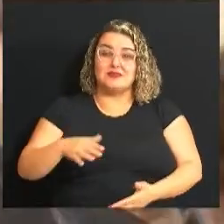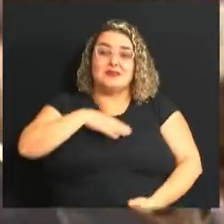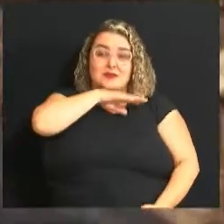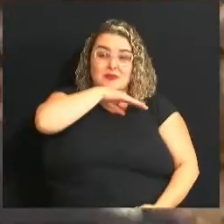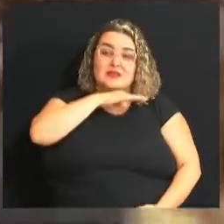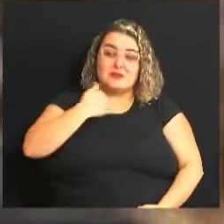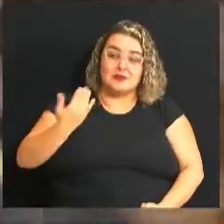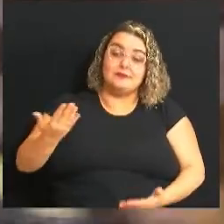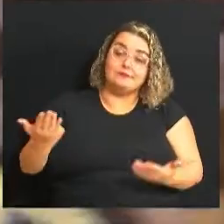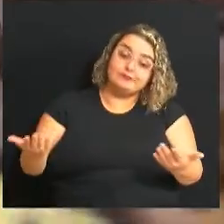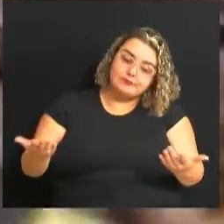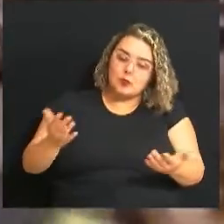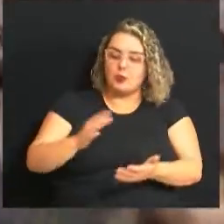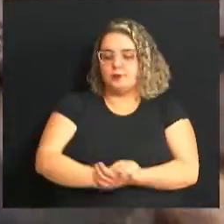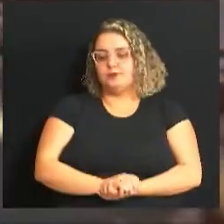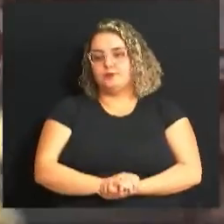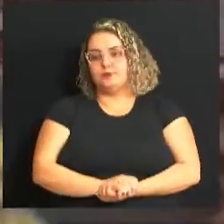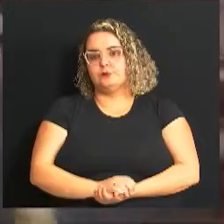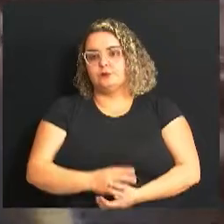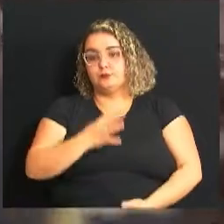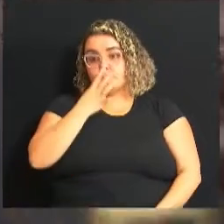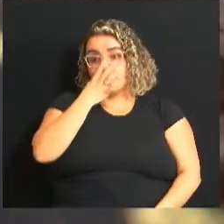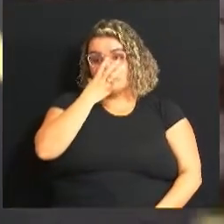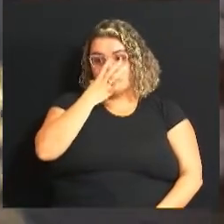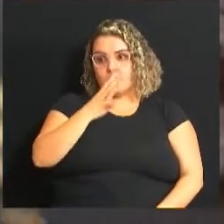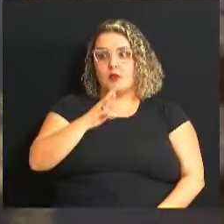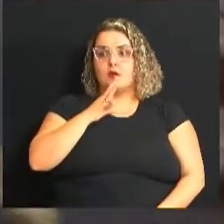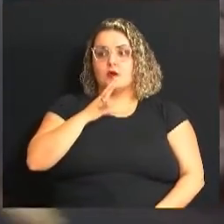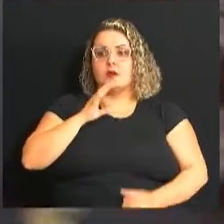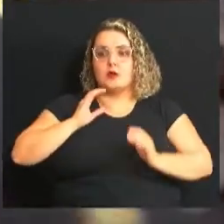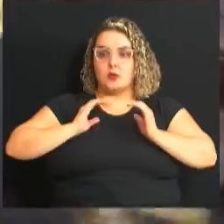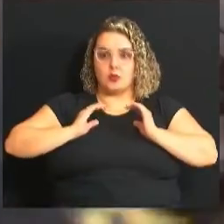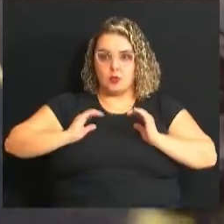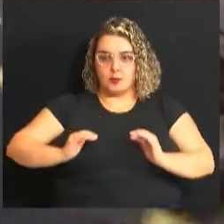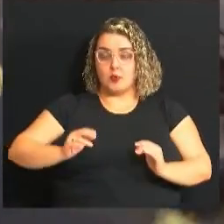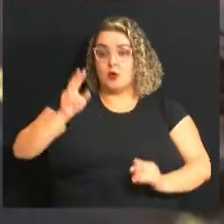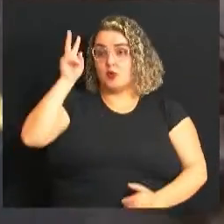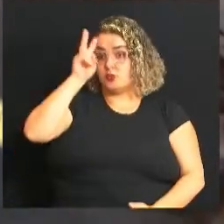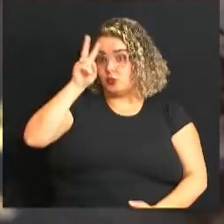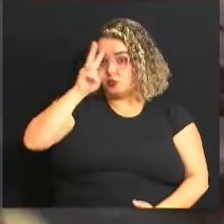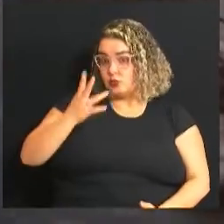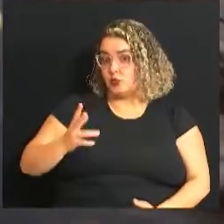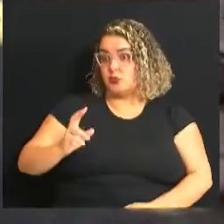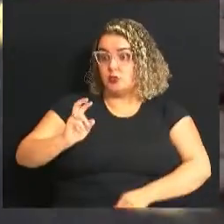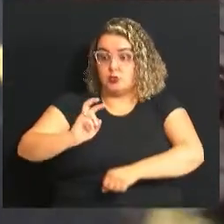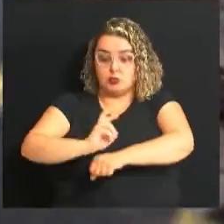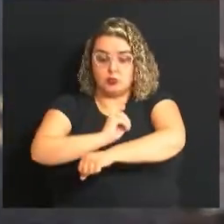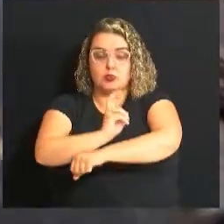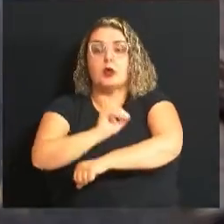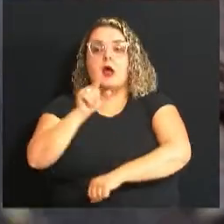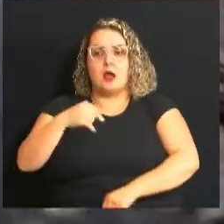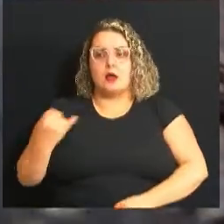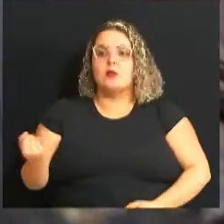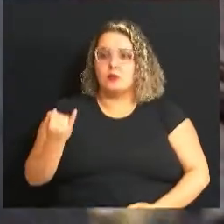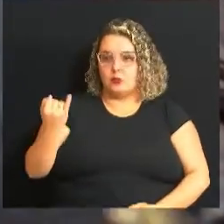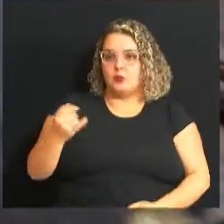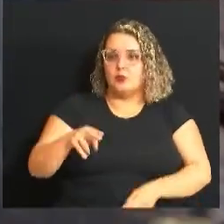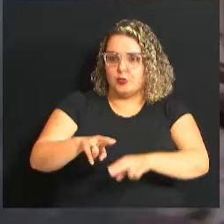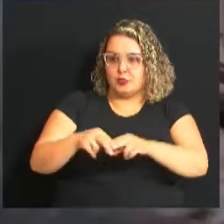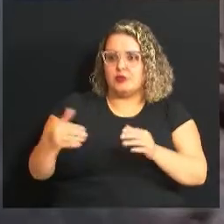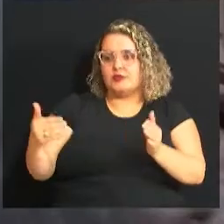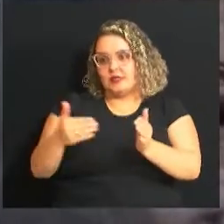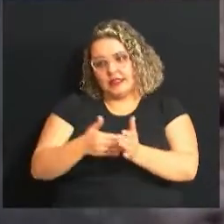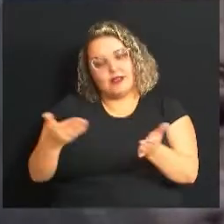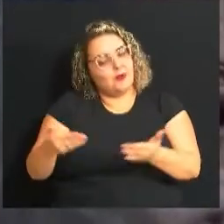Bom, conhecer o comportamento, conhecer a história das serpentes é muito interessante, por isso que eu estou aqui até hoje.